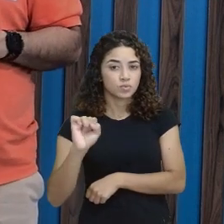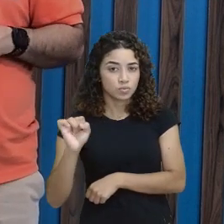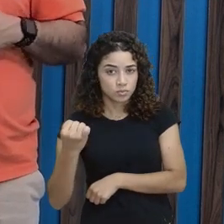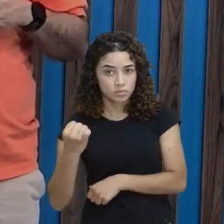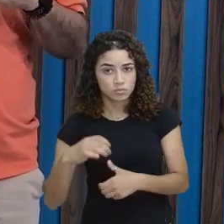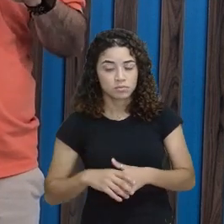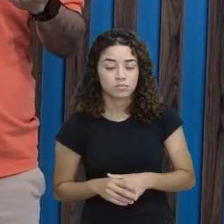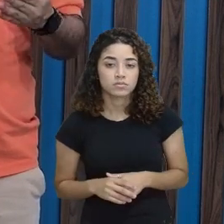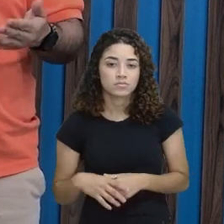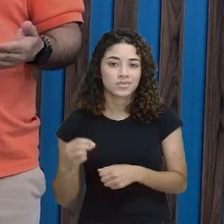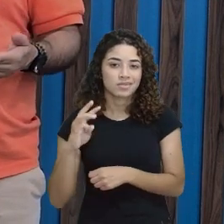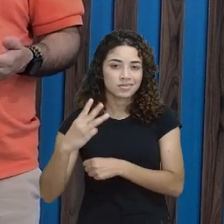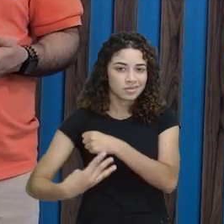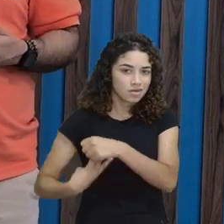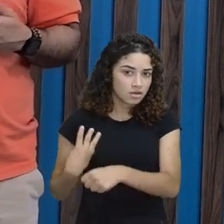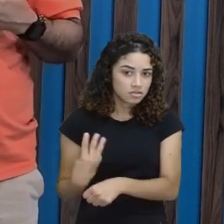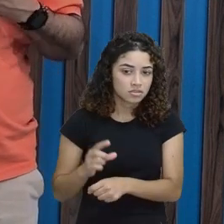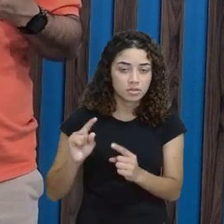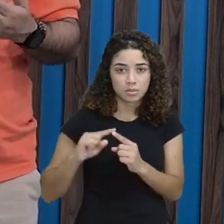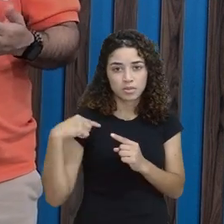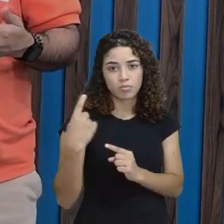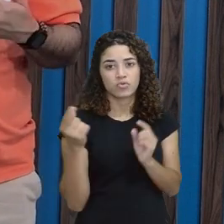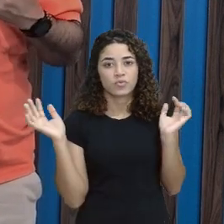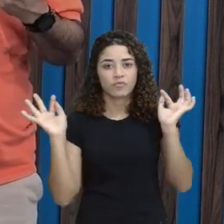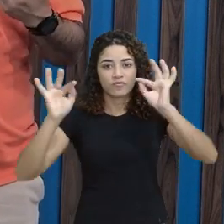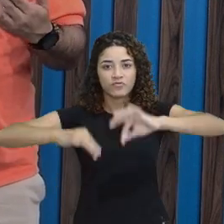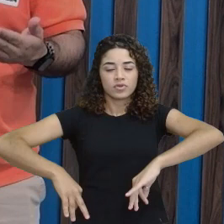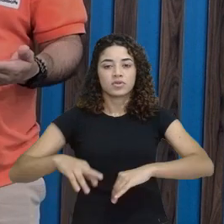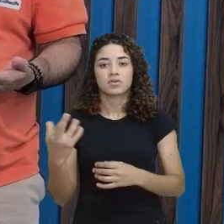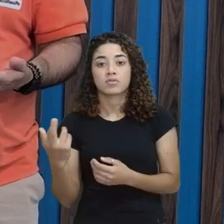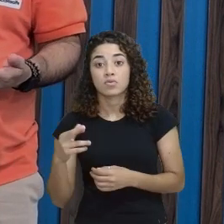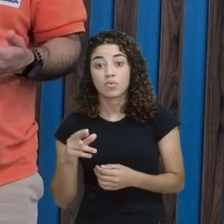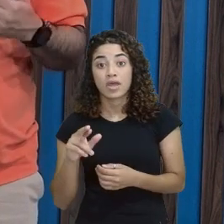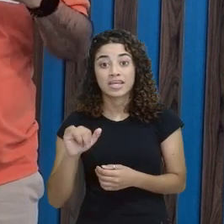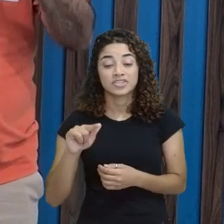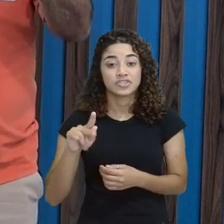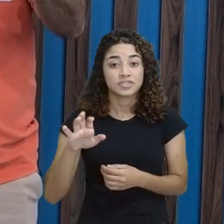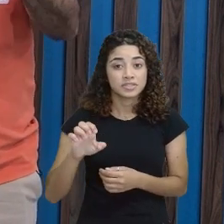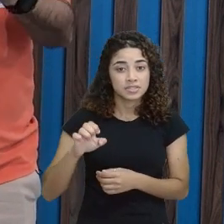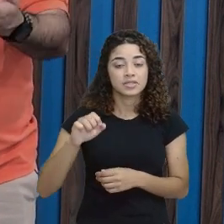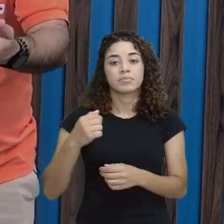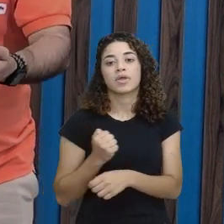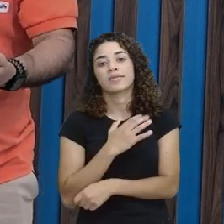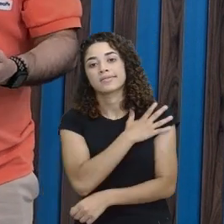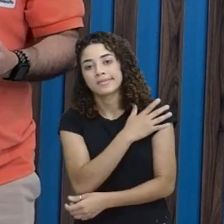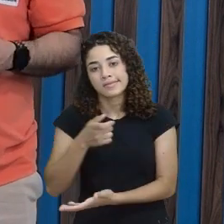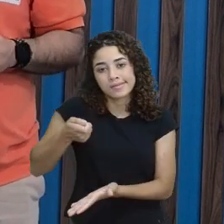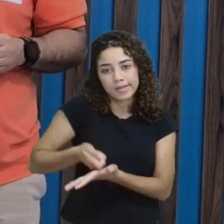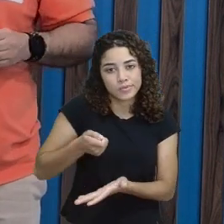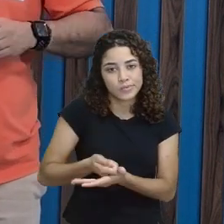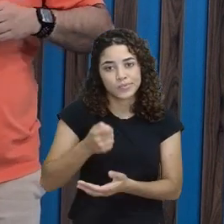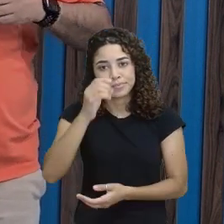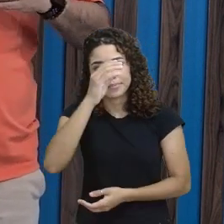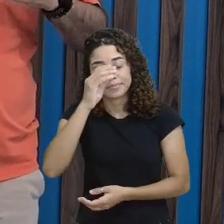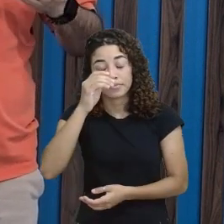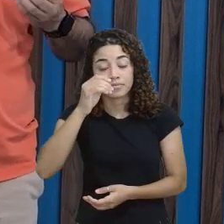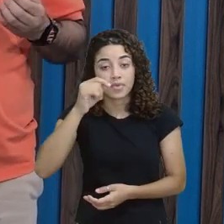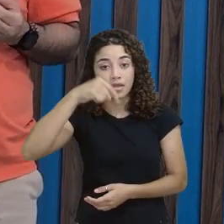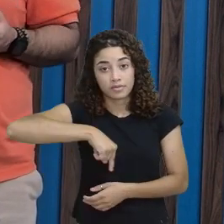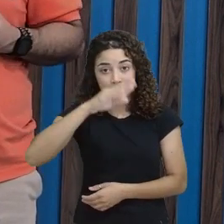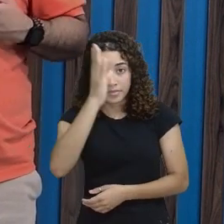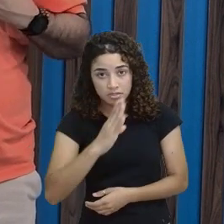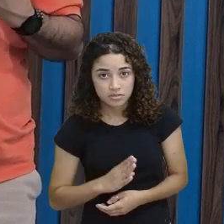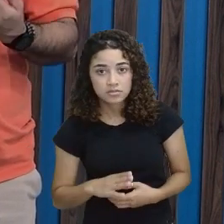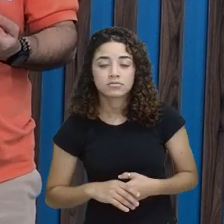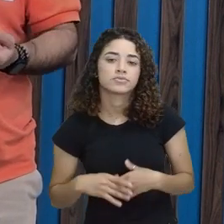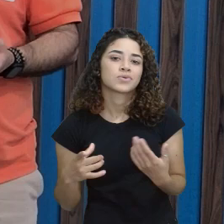1988, né? 3 anos após ali o fim do regime militar no Brasil, né? Da ditadura militar no Brasil. Então,